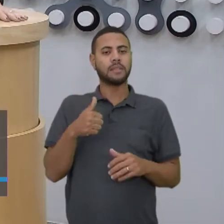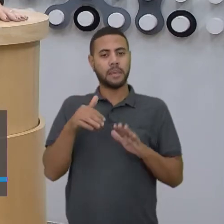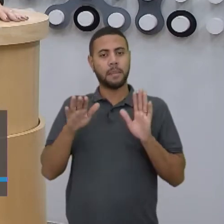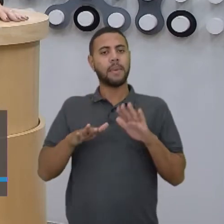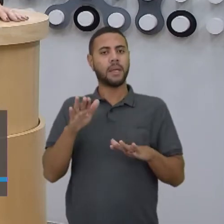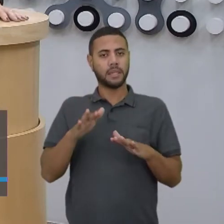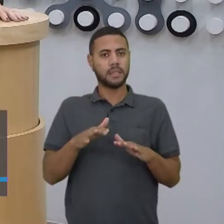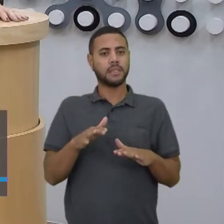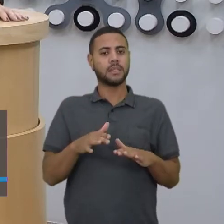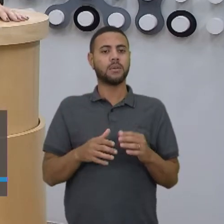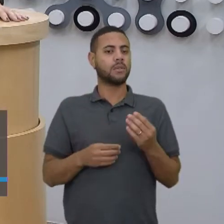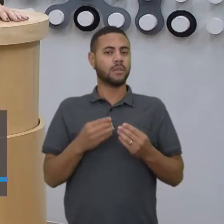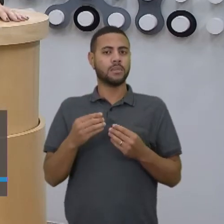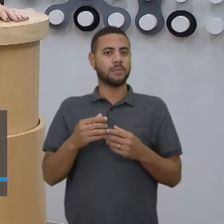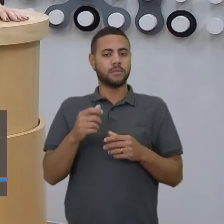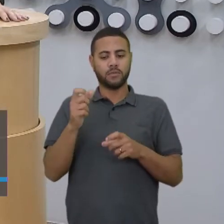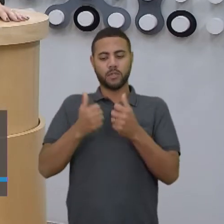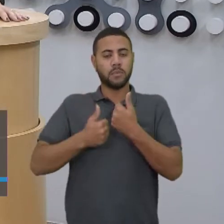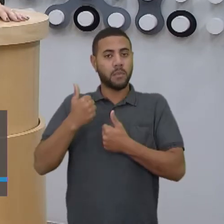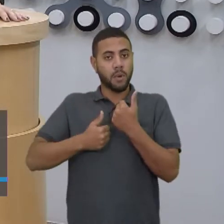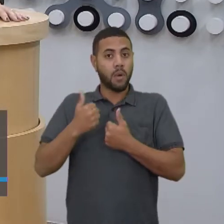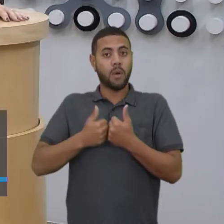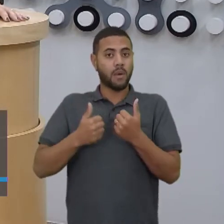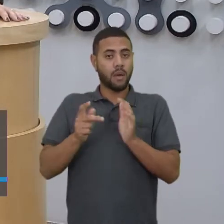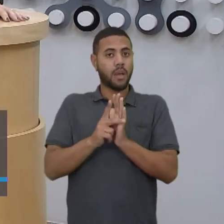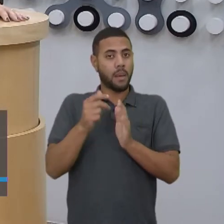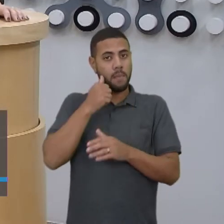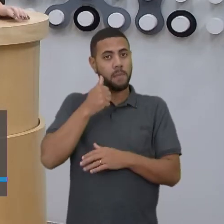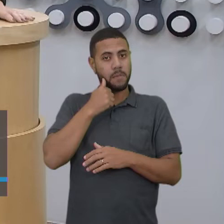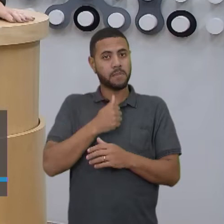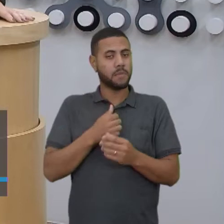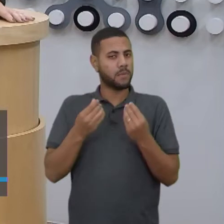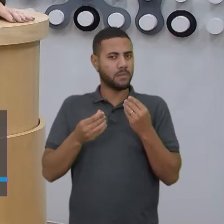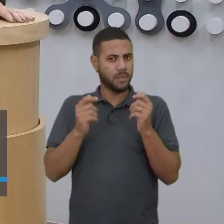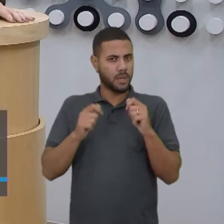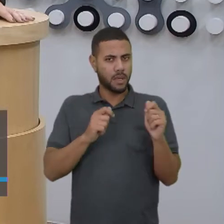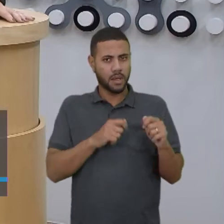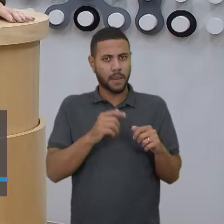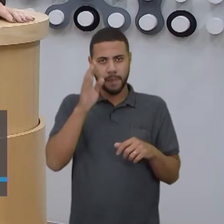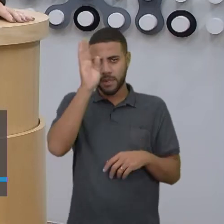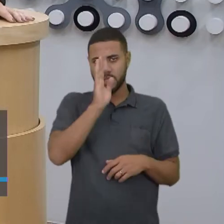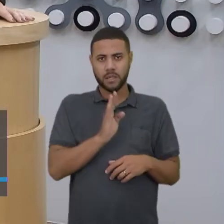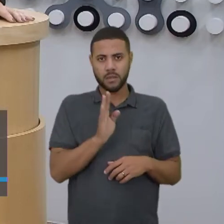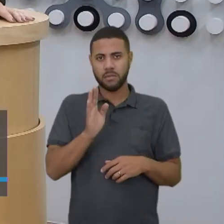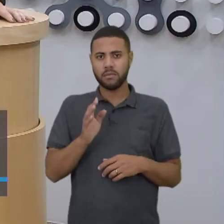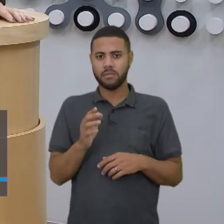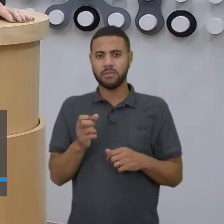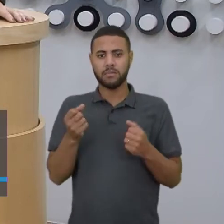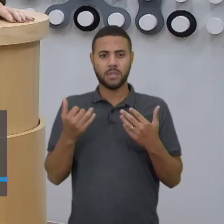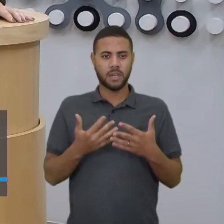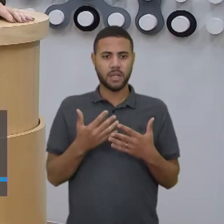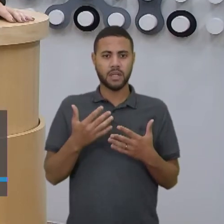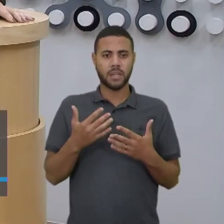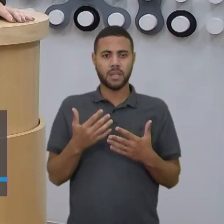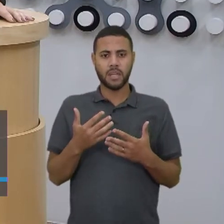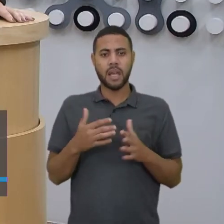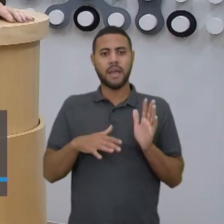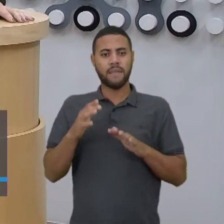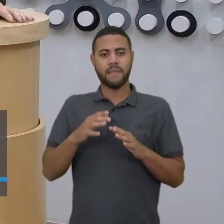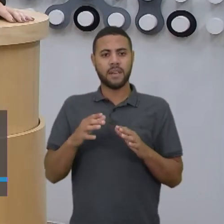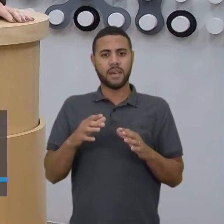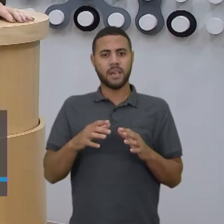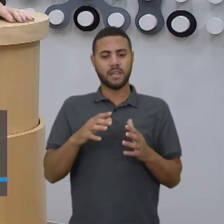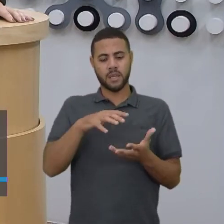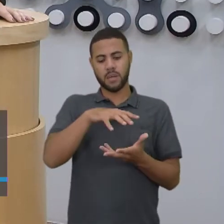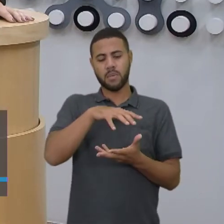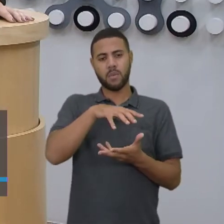quero falar de futebol feminino aqui. Futebol feminino. Que o Brasil, ele, assim, chega muito mais longe nas Copas do